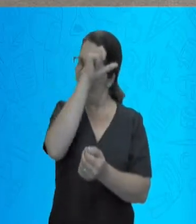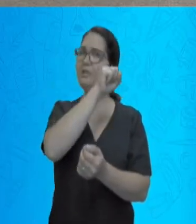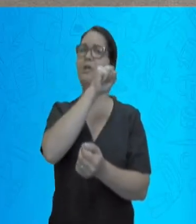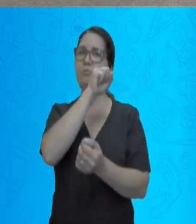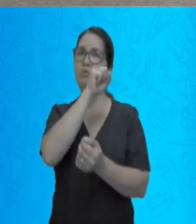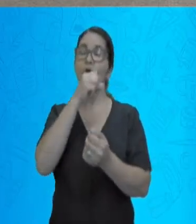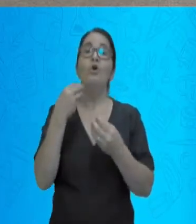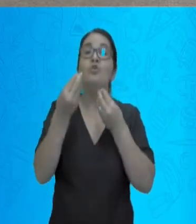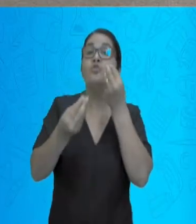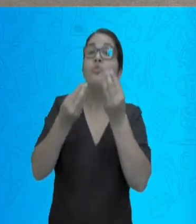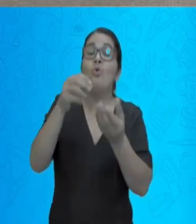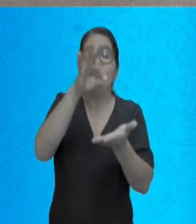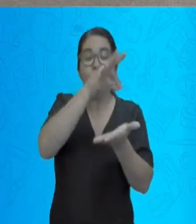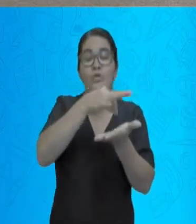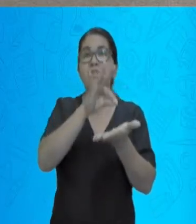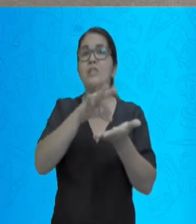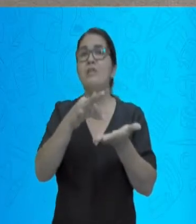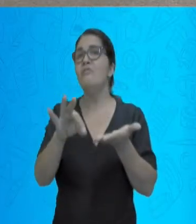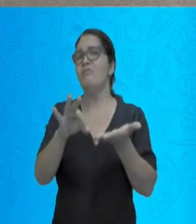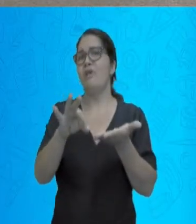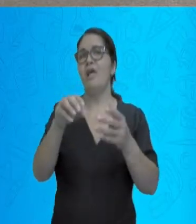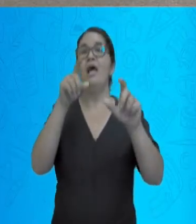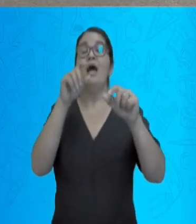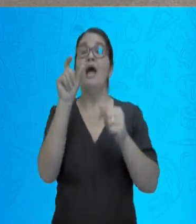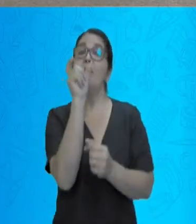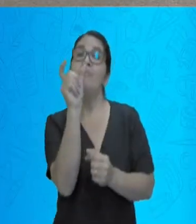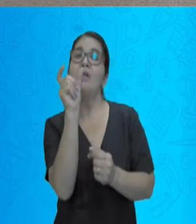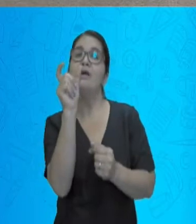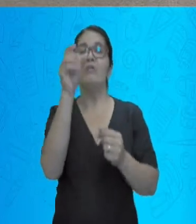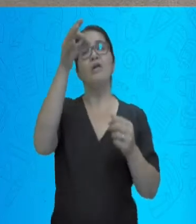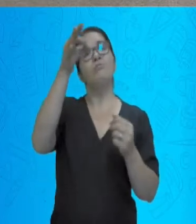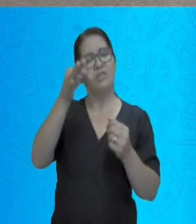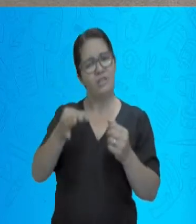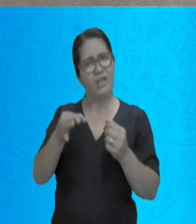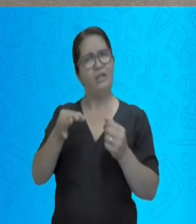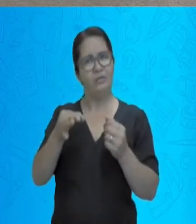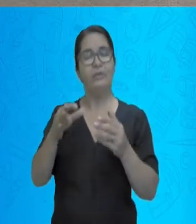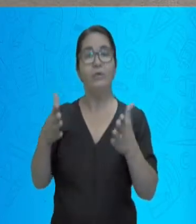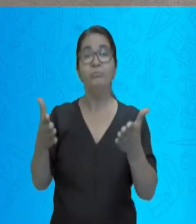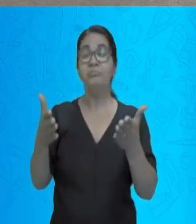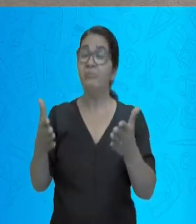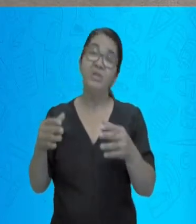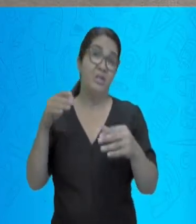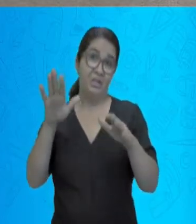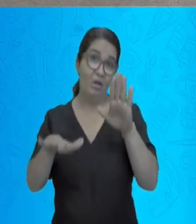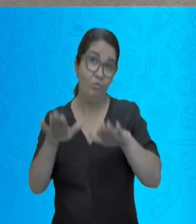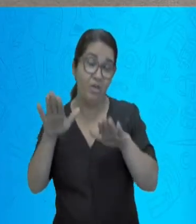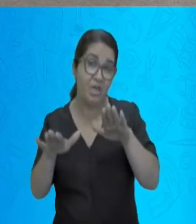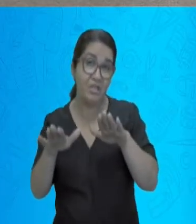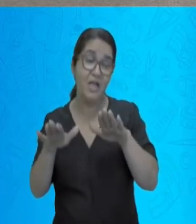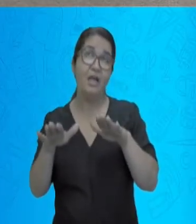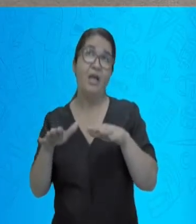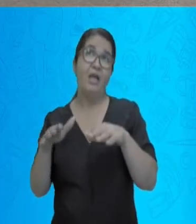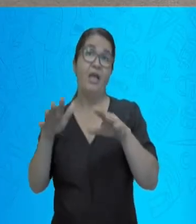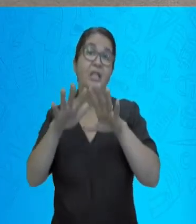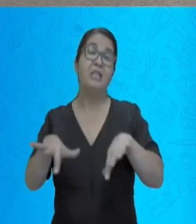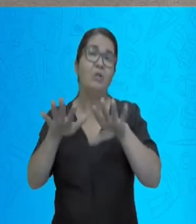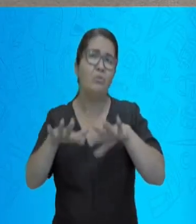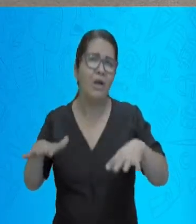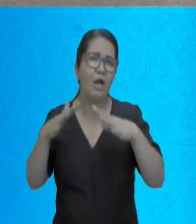letra. Acabamos nos confundindo na hora de escrever algumas palavras, isso é natural. Quando a gente começa a aprender, quando a gente